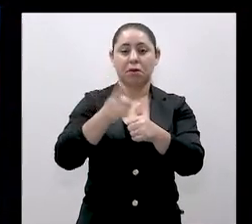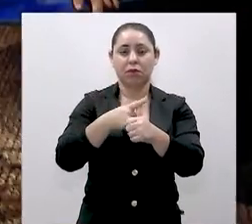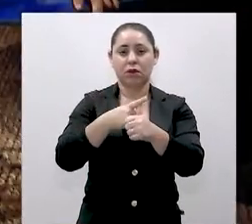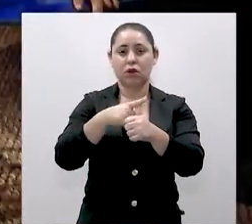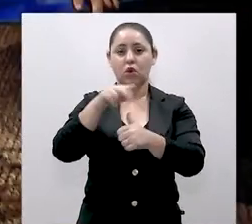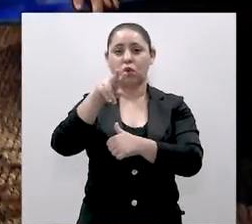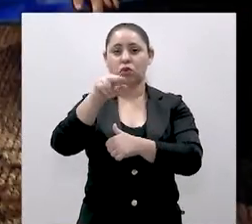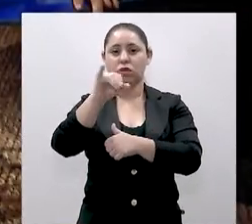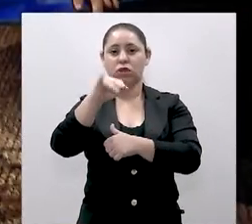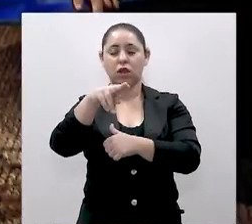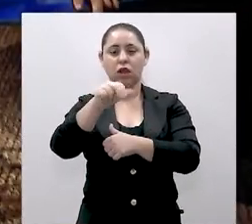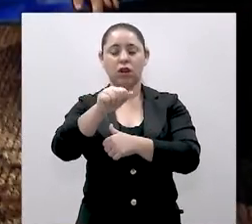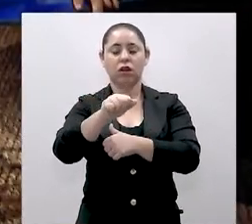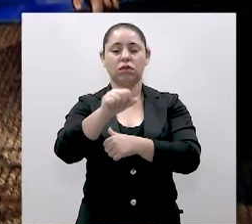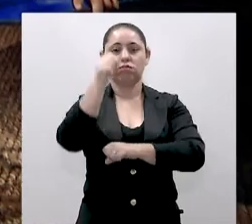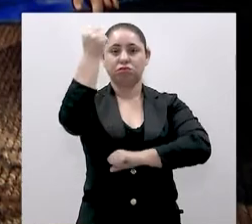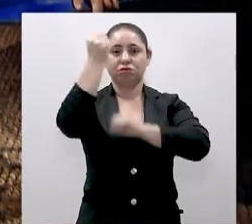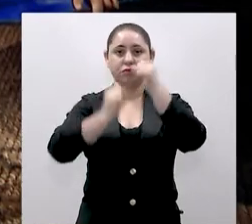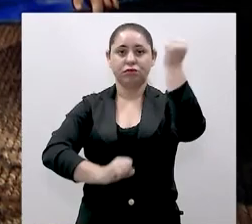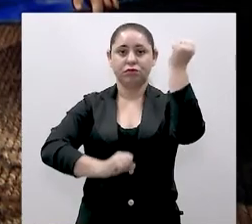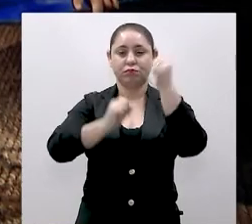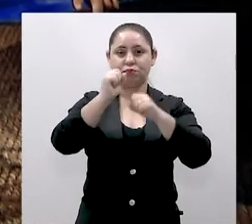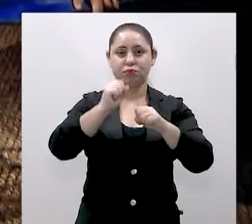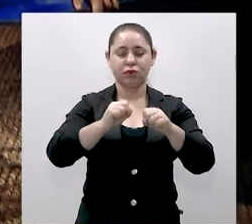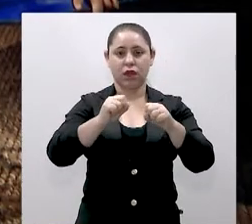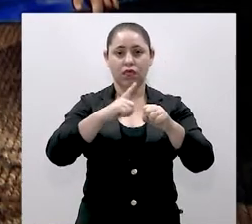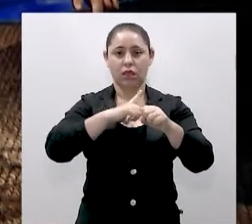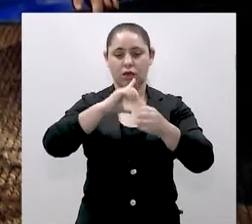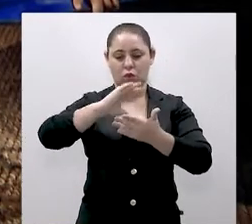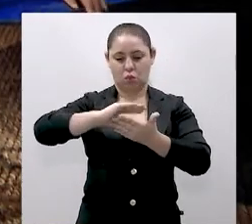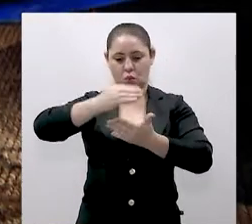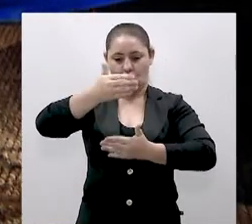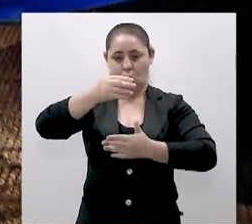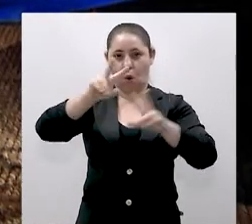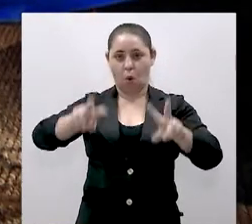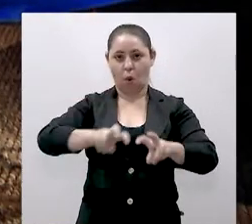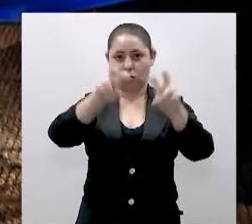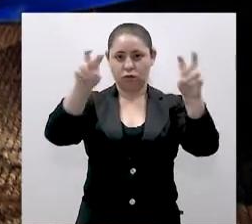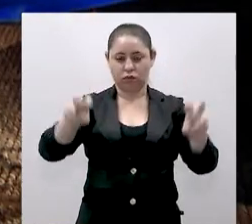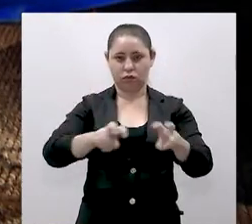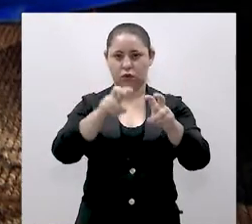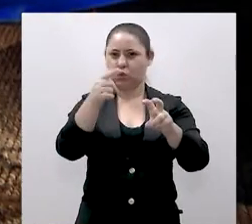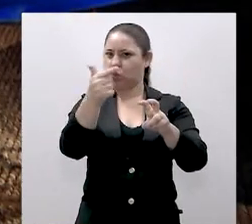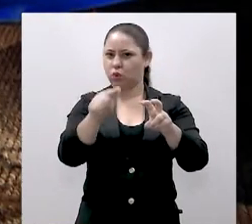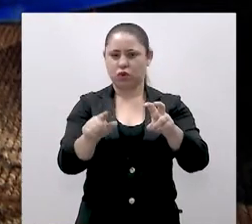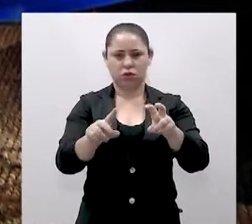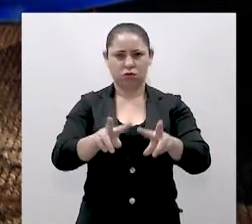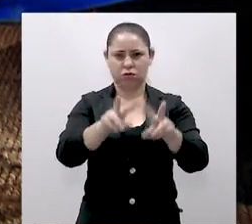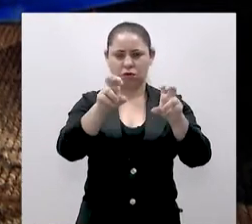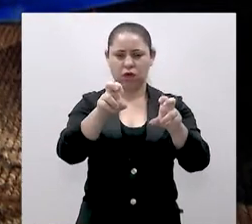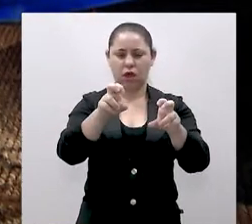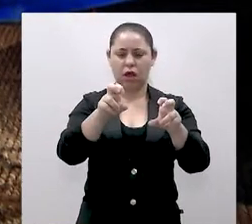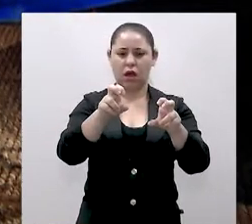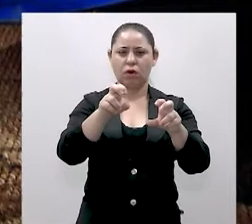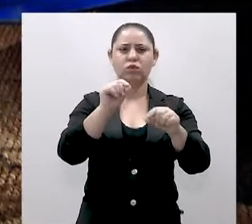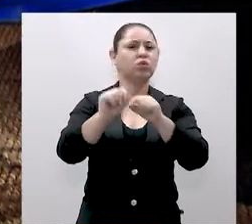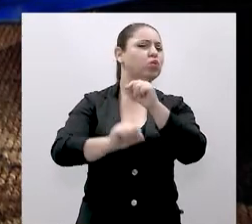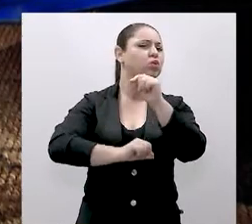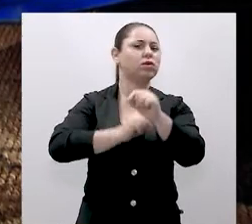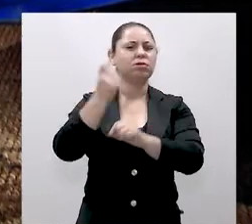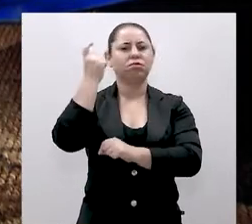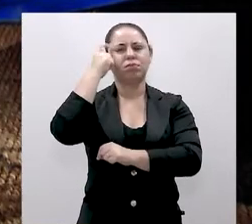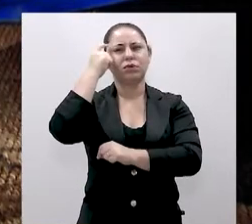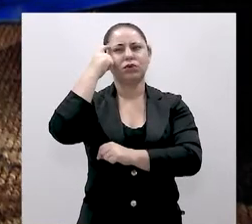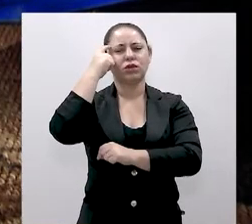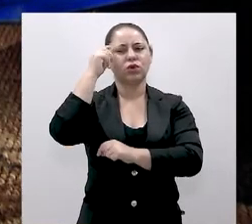digital de controle digital que operou no Brasil naquela época que não tinha memória estática na memória de ferrite o negócio